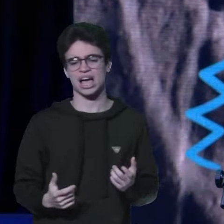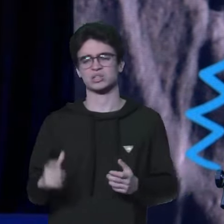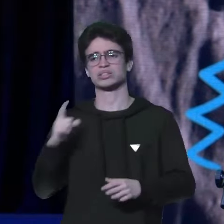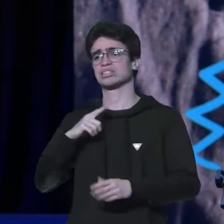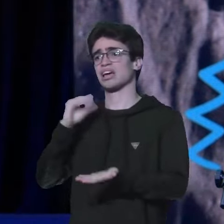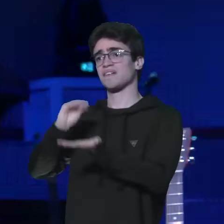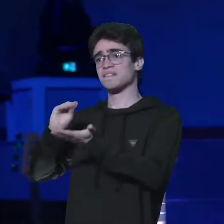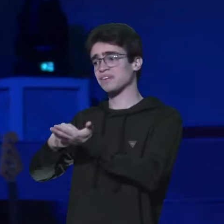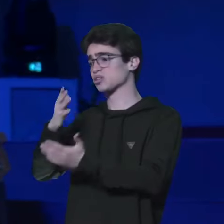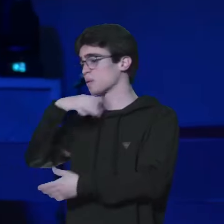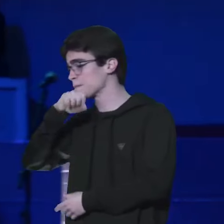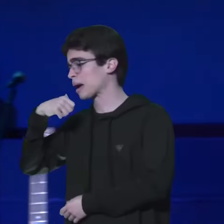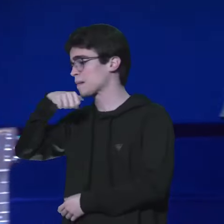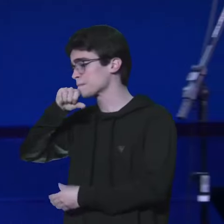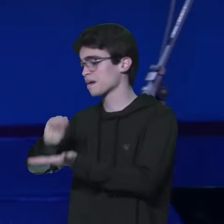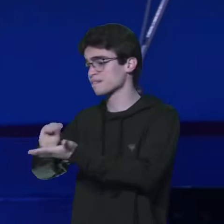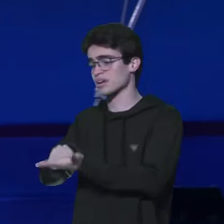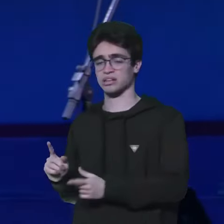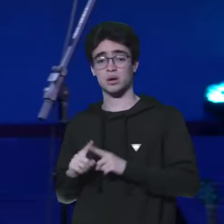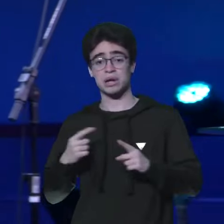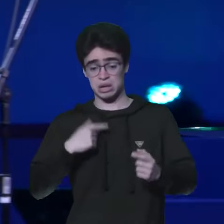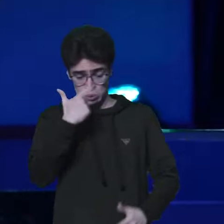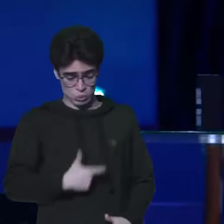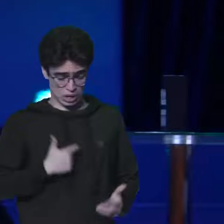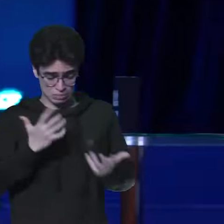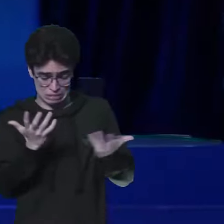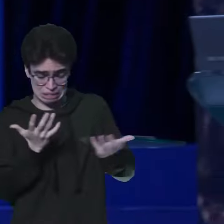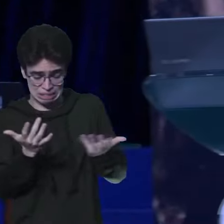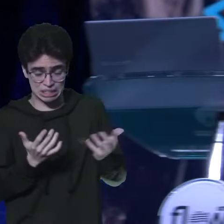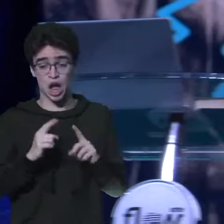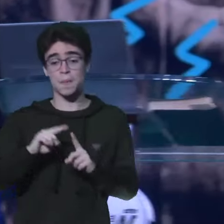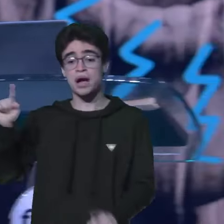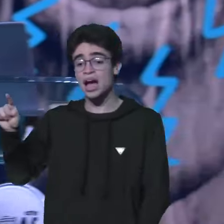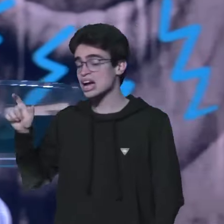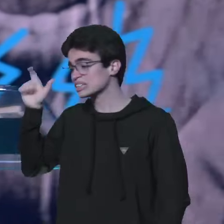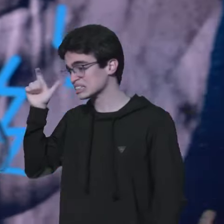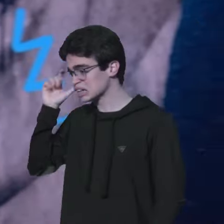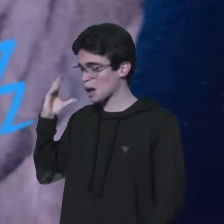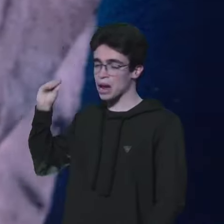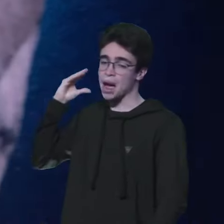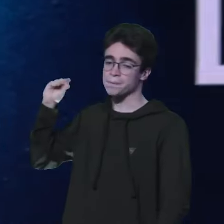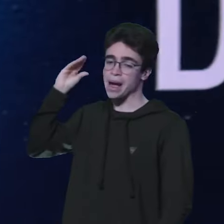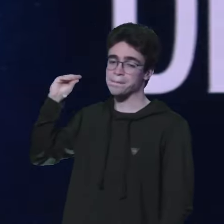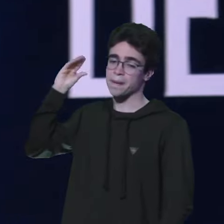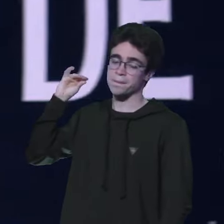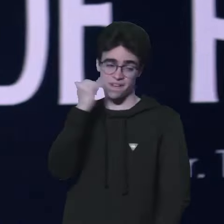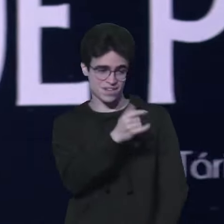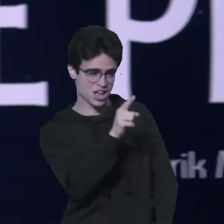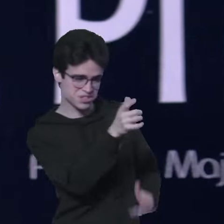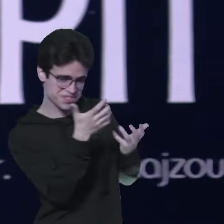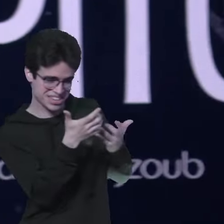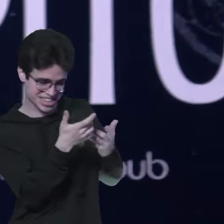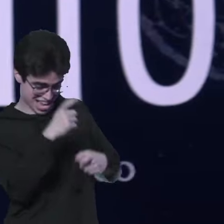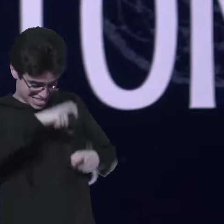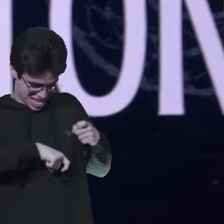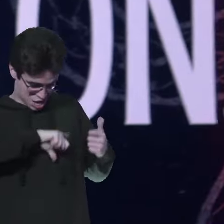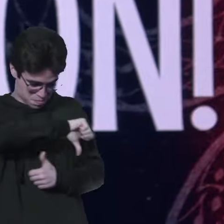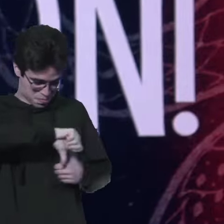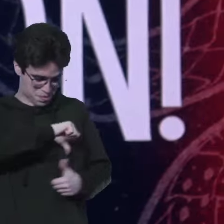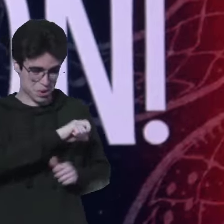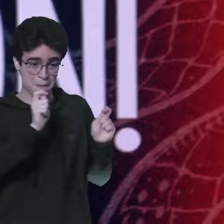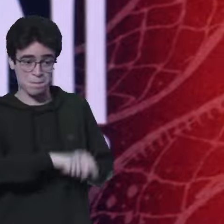ausência de pai e mãe, e aí não sabe quem é, e vem alguém, a voz de Piton dizendo, se você quiser trocar de sexo, se